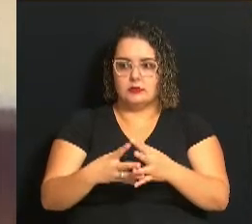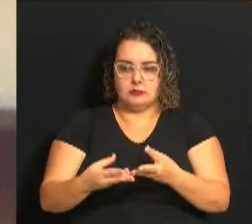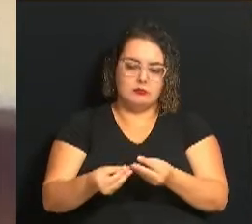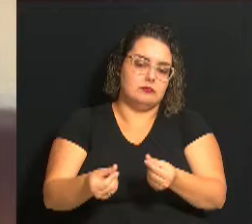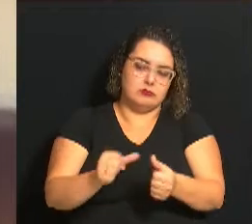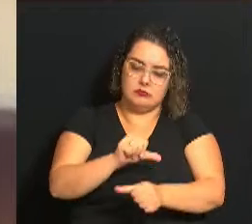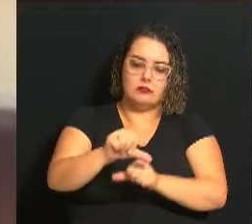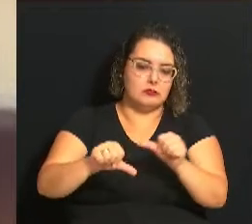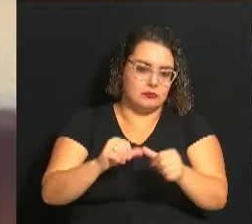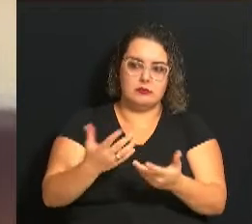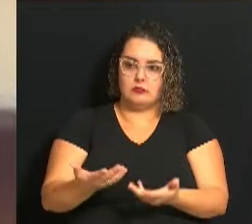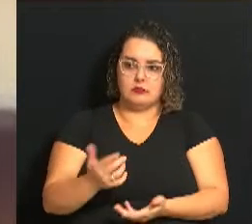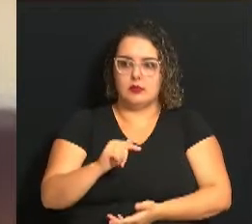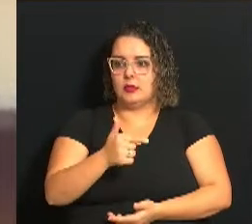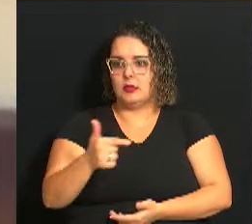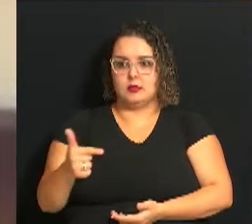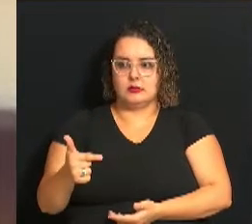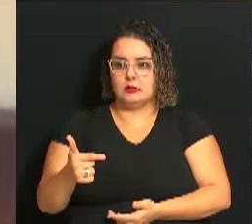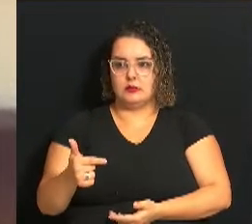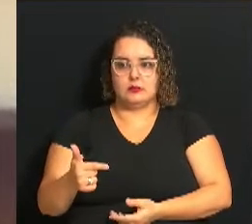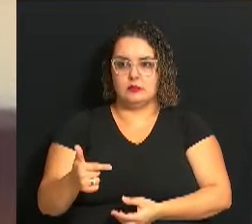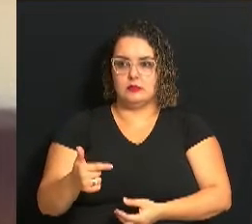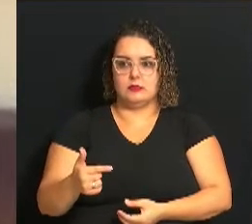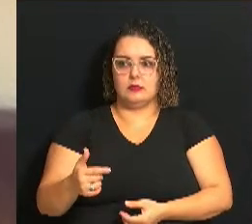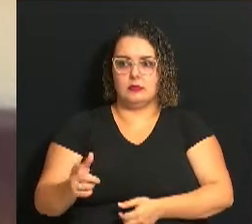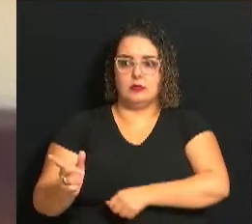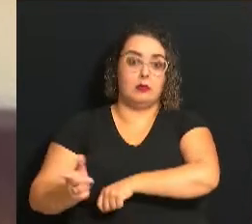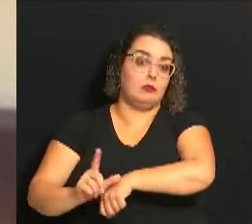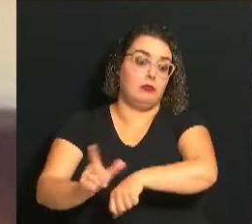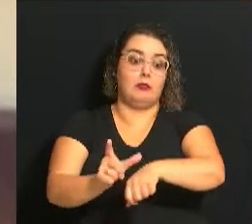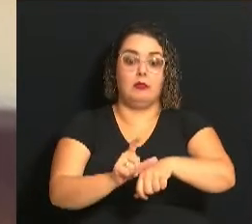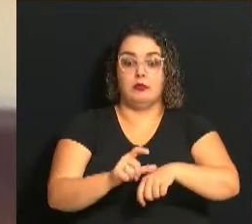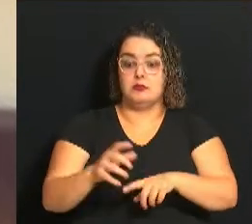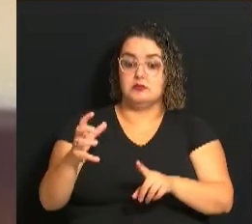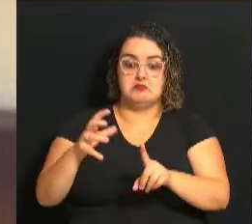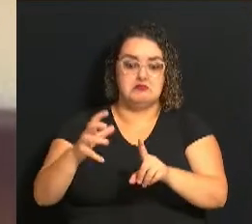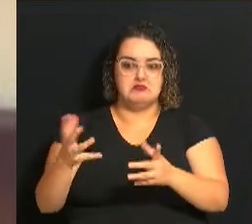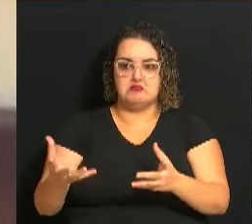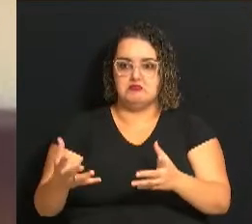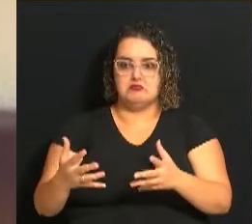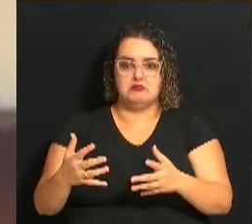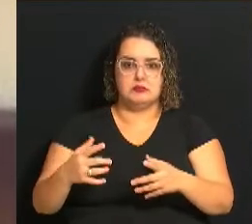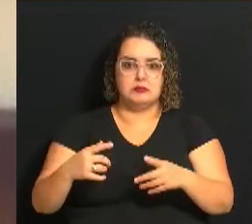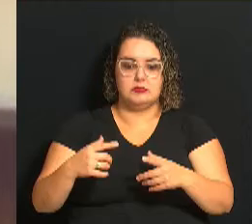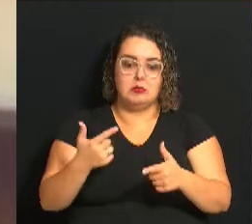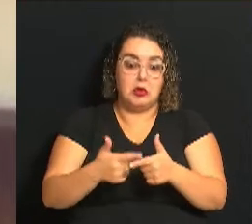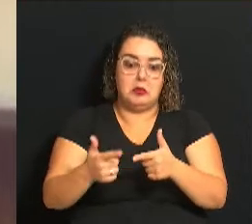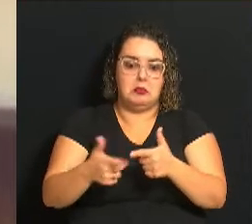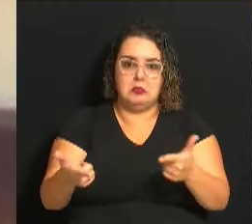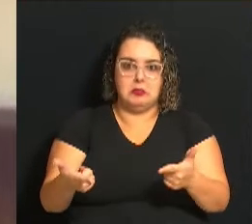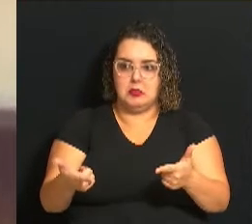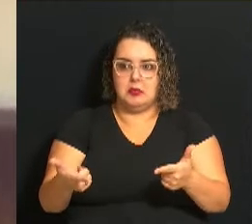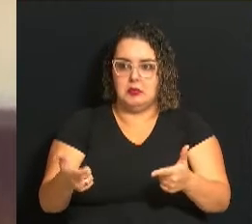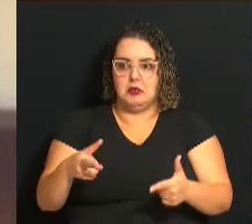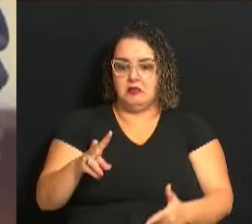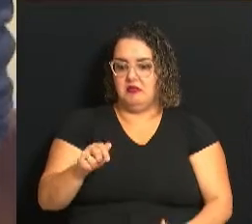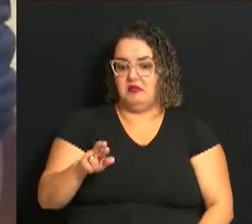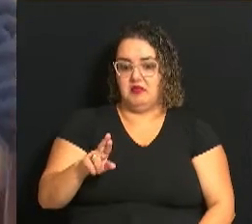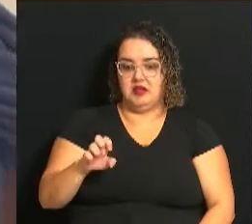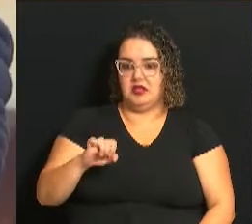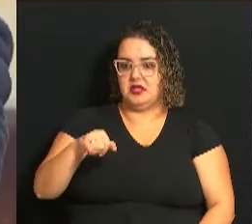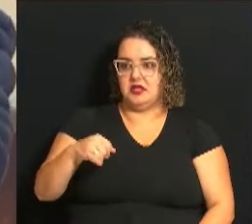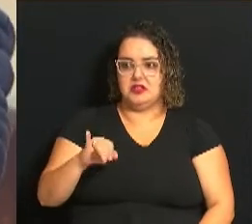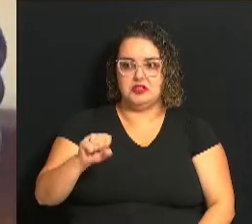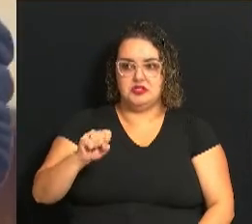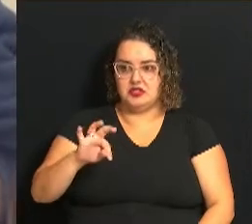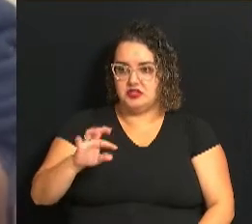nenhuma categoria. A gente não está trazendo comércios de alto impacto, de alta incomodidade, nada varejista, atacadista muito